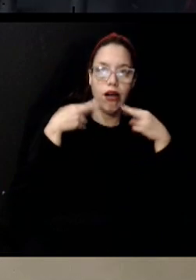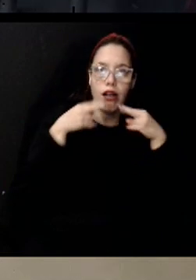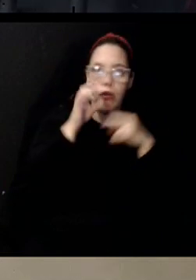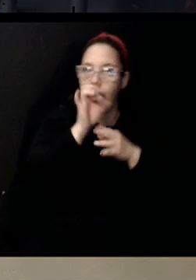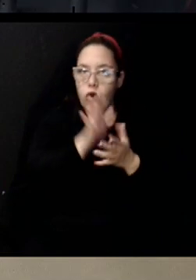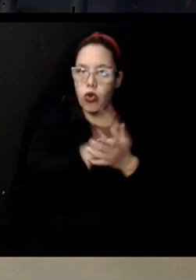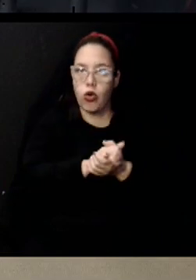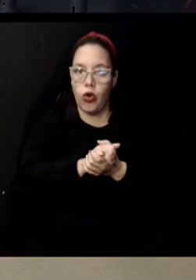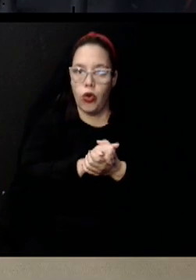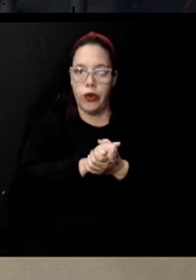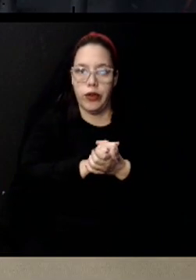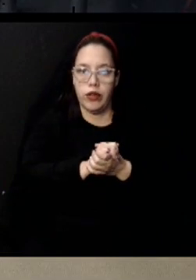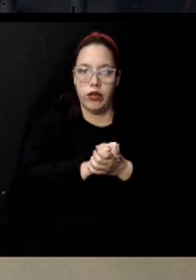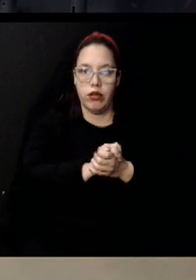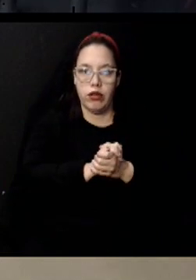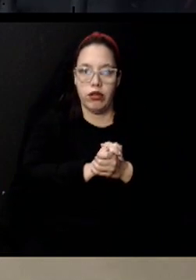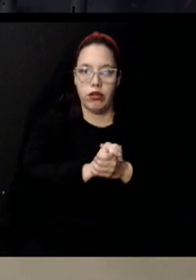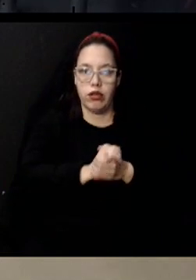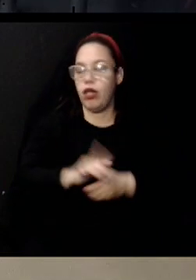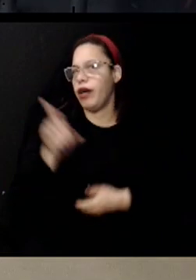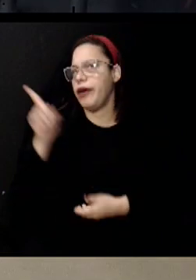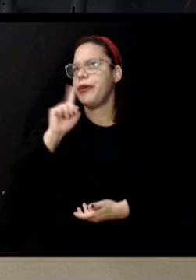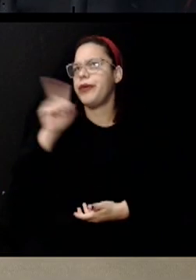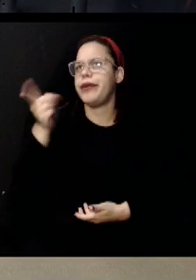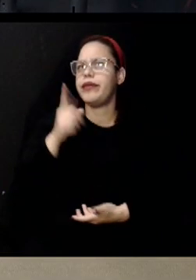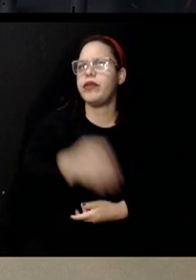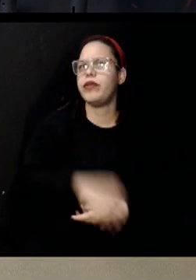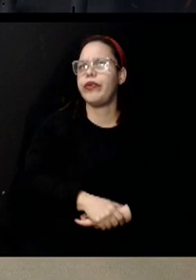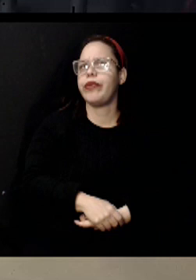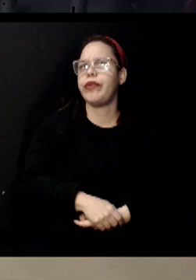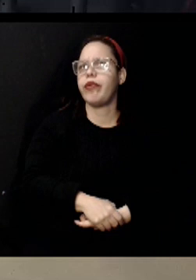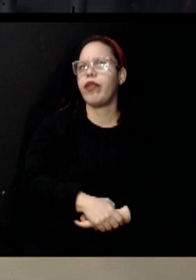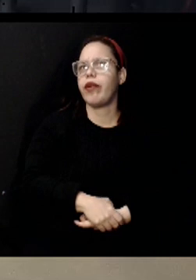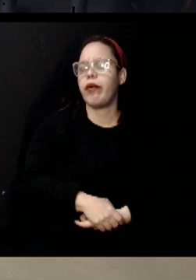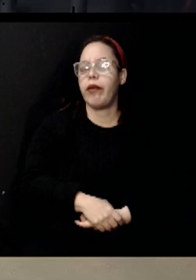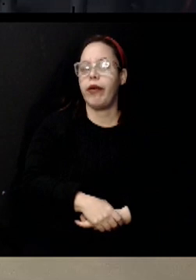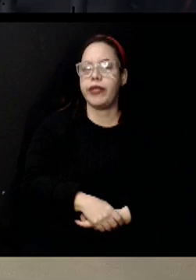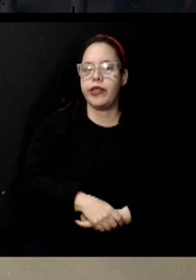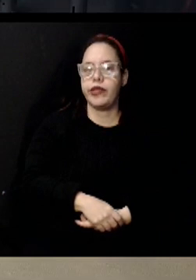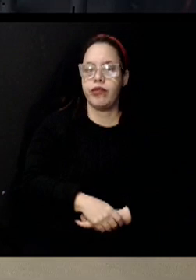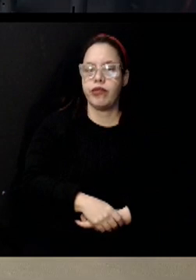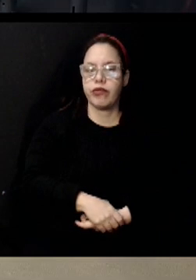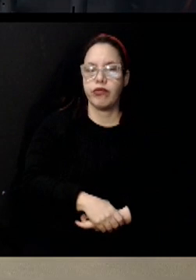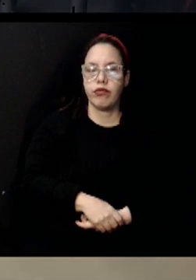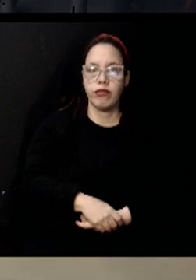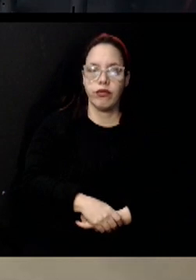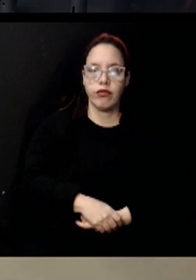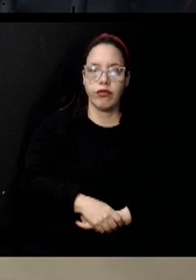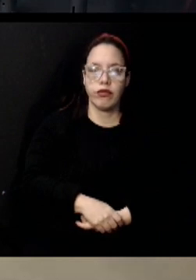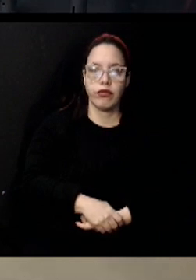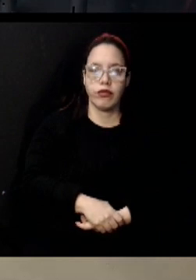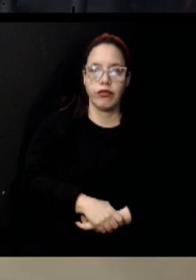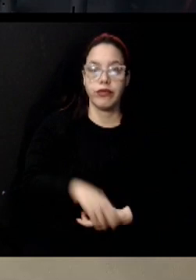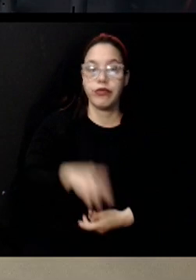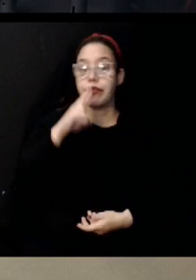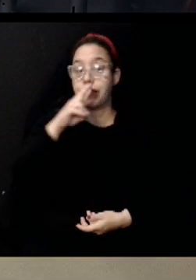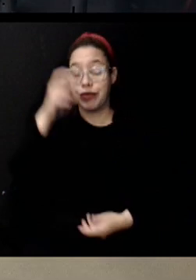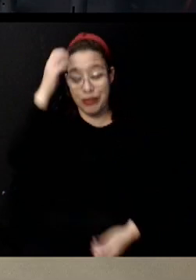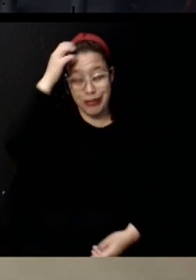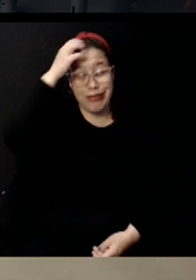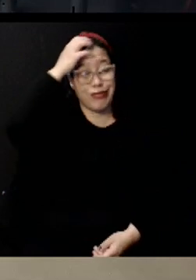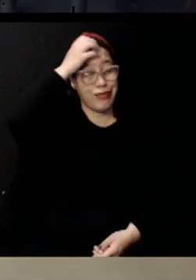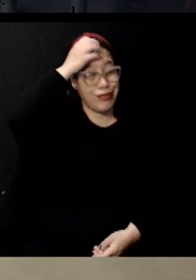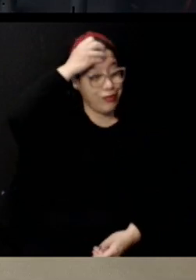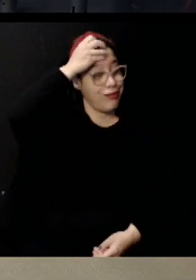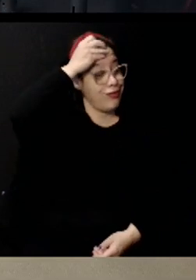só reclamar não adianta, né? É, Não, ou quando a pessoa está reclamando, você falar: "Tudo bem, você está ai, reclamando, e a solução que você vai dar para isso? exato, aí,